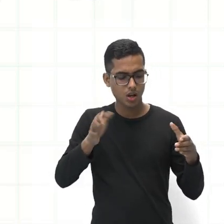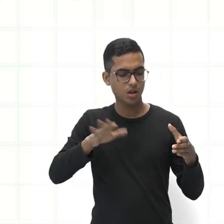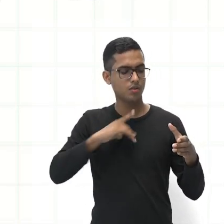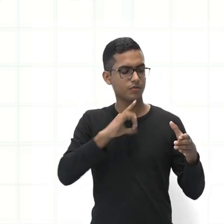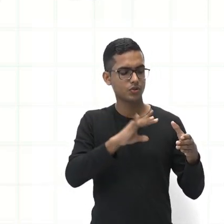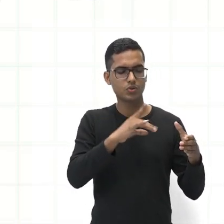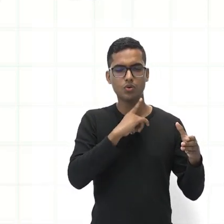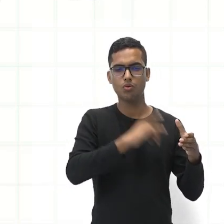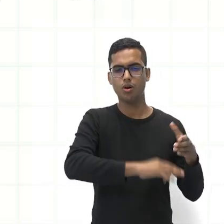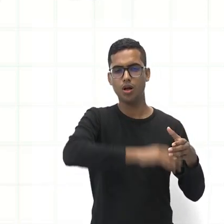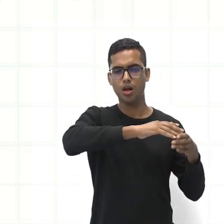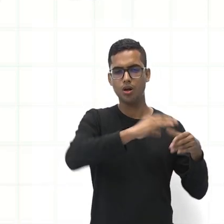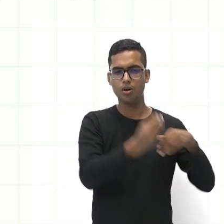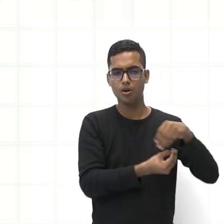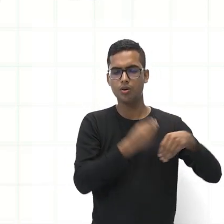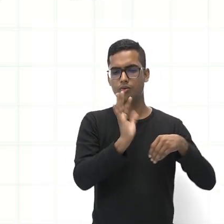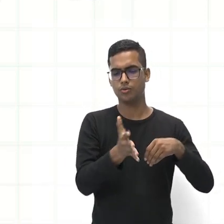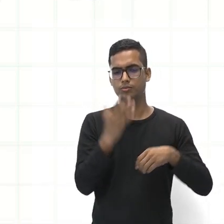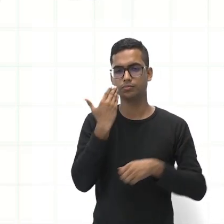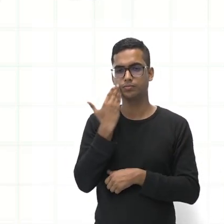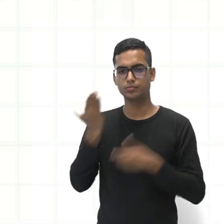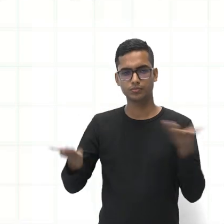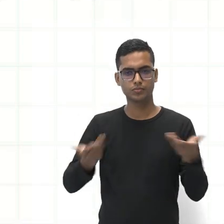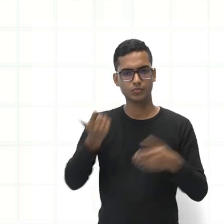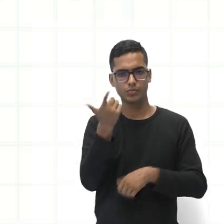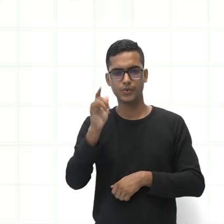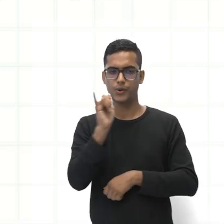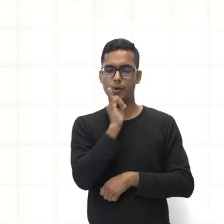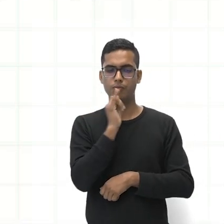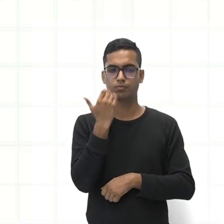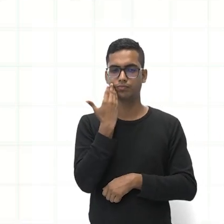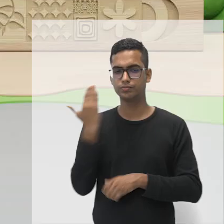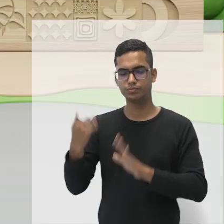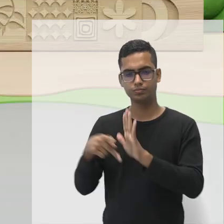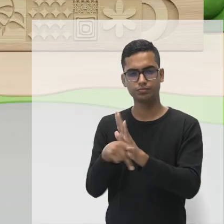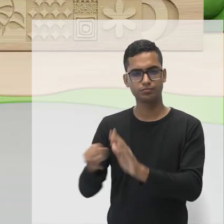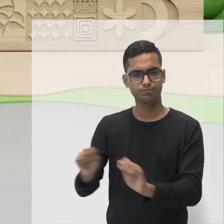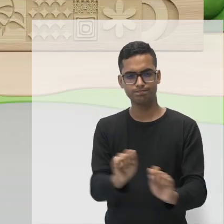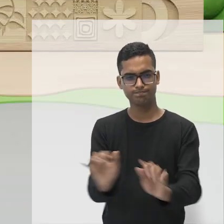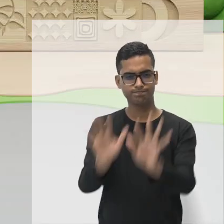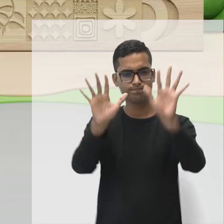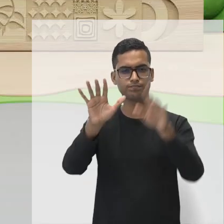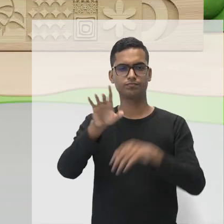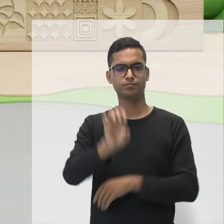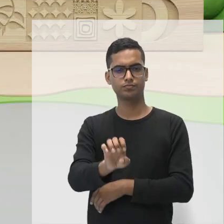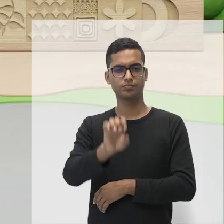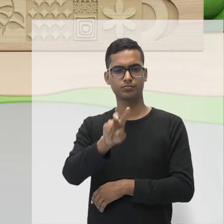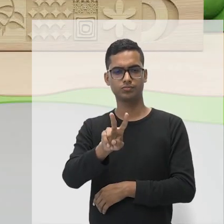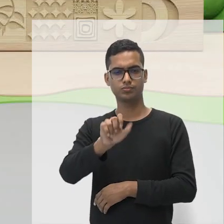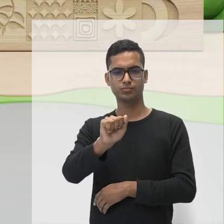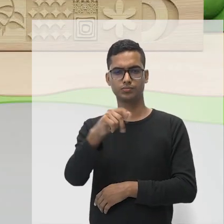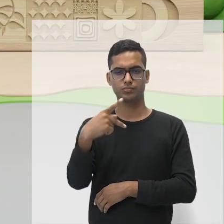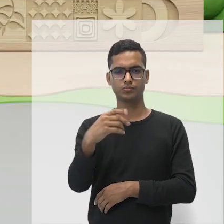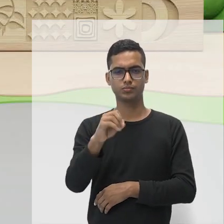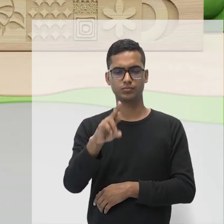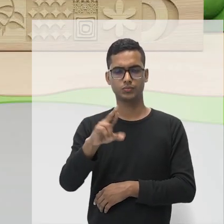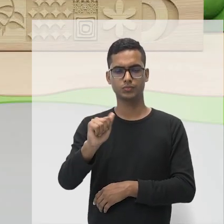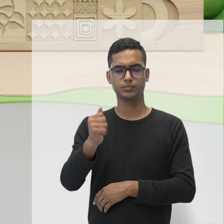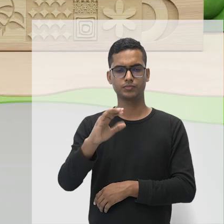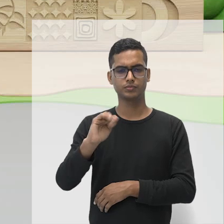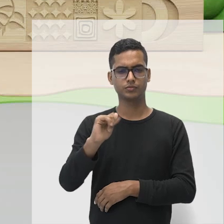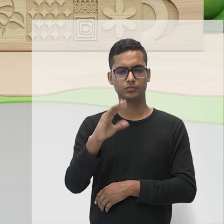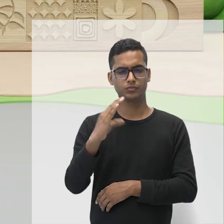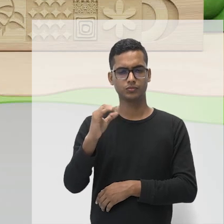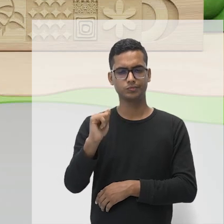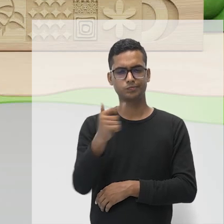E agora nós vamos para o exemplo da evaporação. A evaporação,